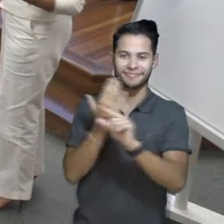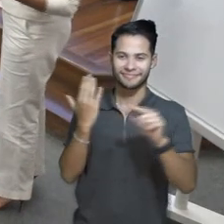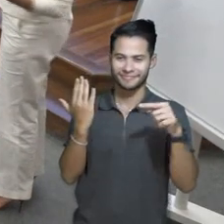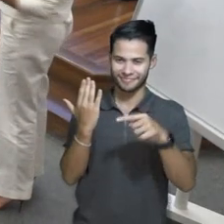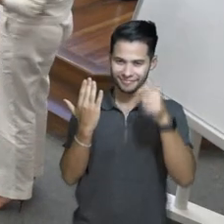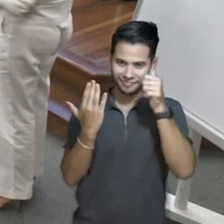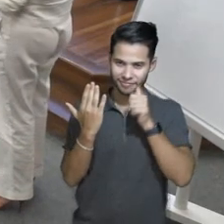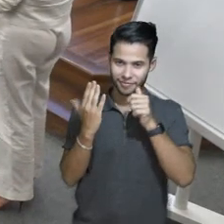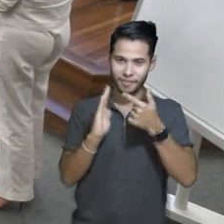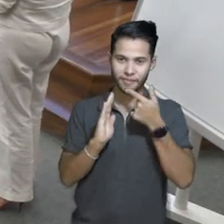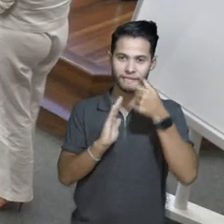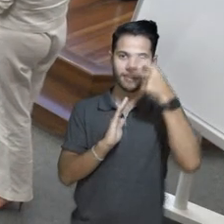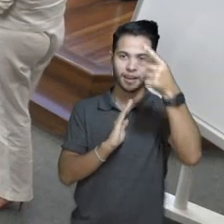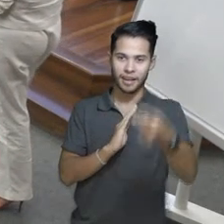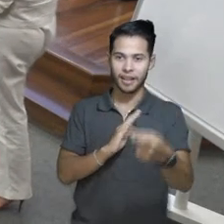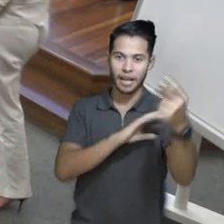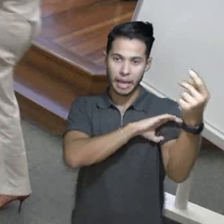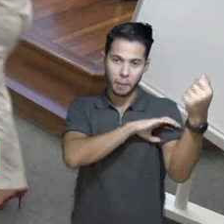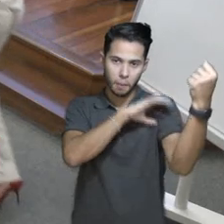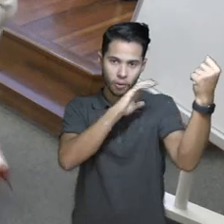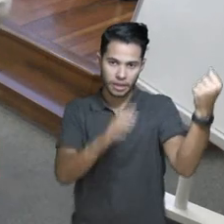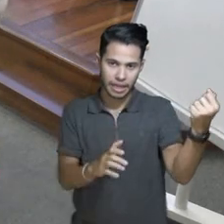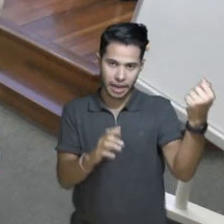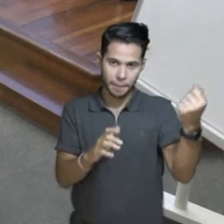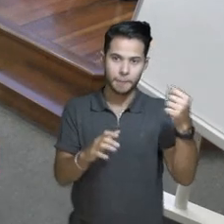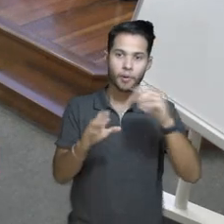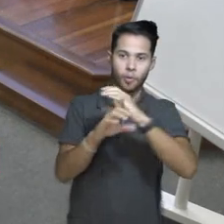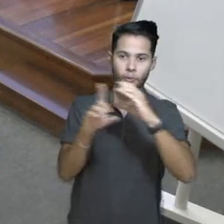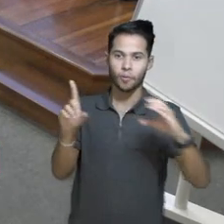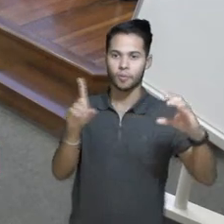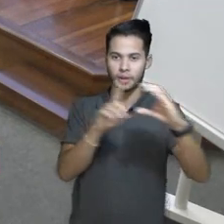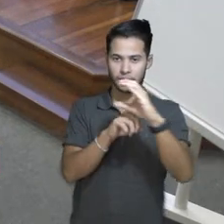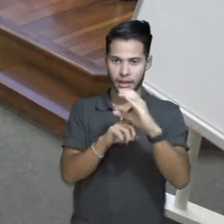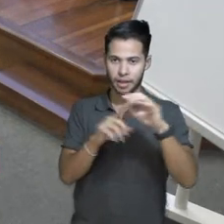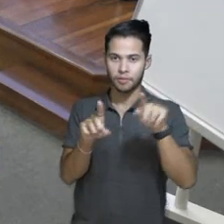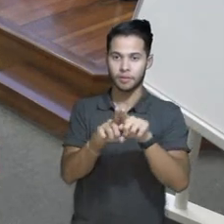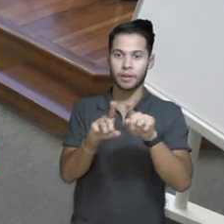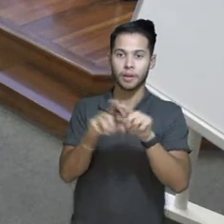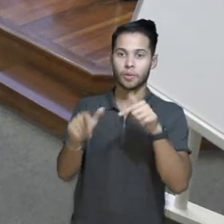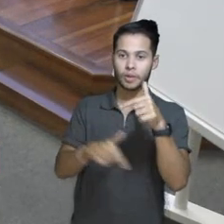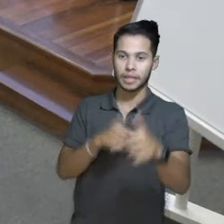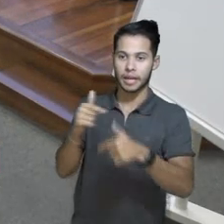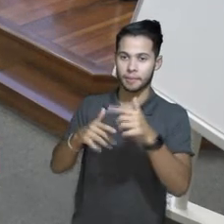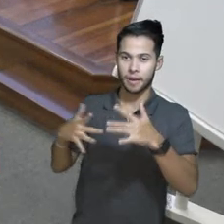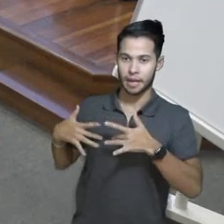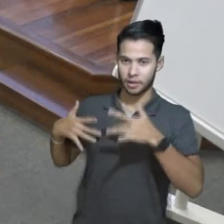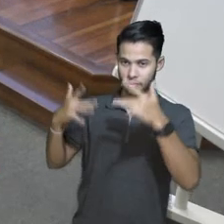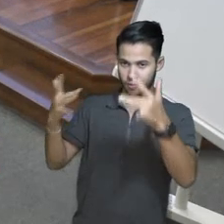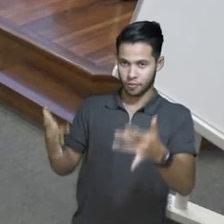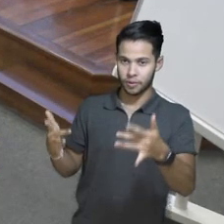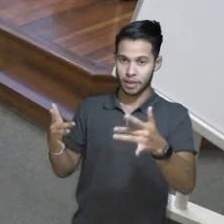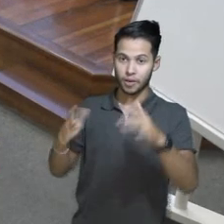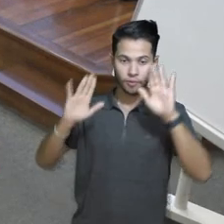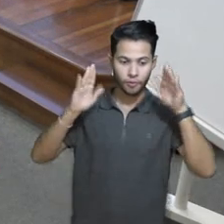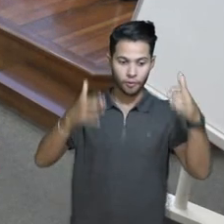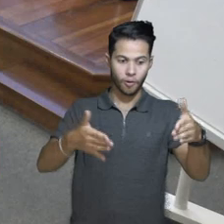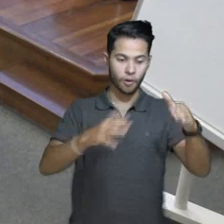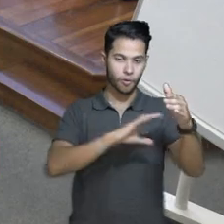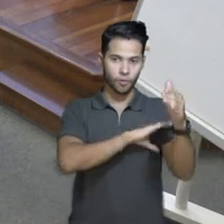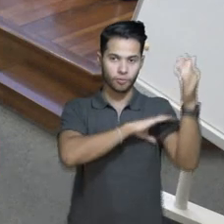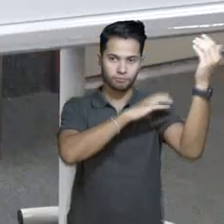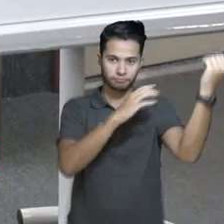comunitário da Cidadania ativa diz que o trabalho voluntário é o foco no empoderamento comunitário cuja